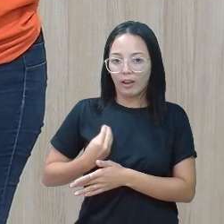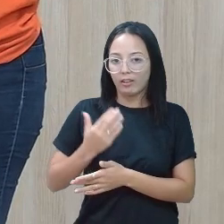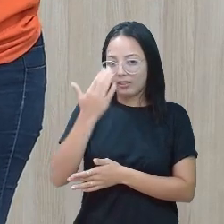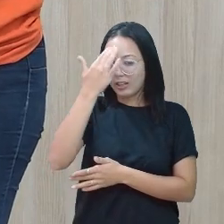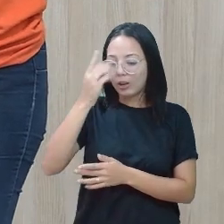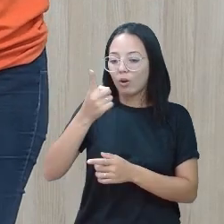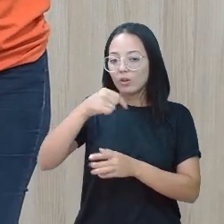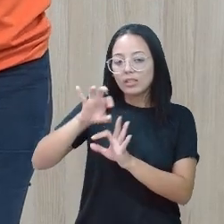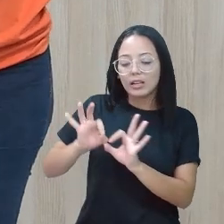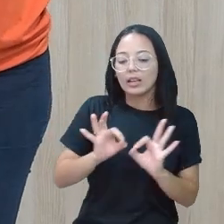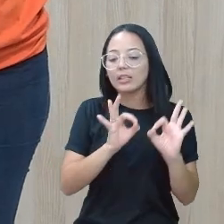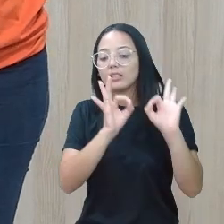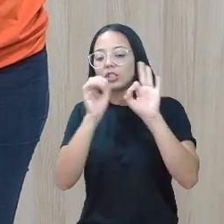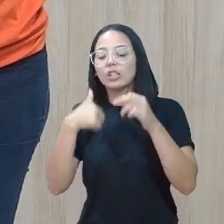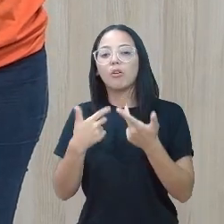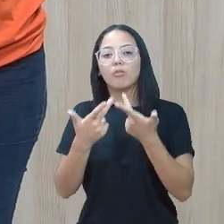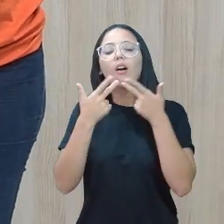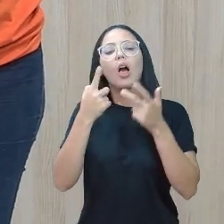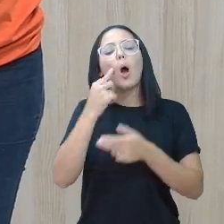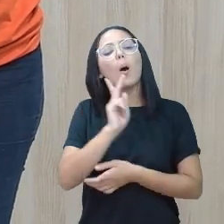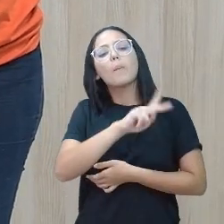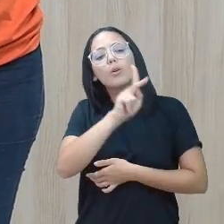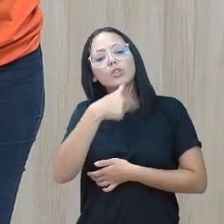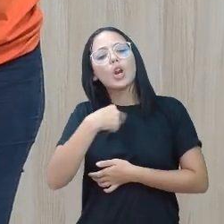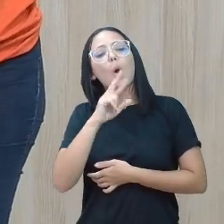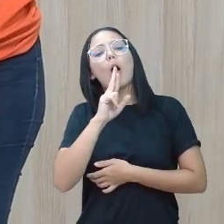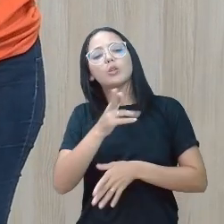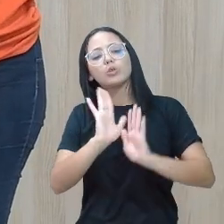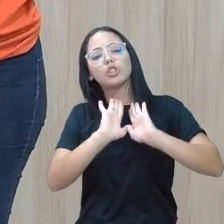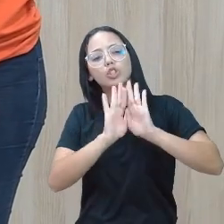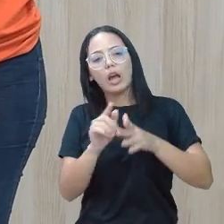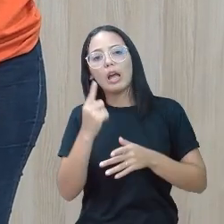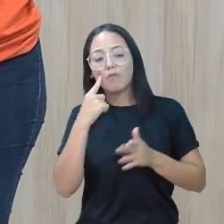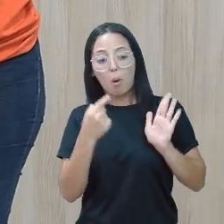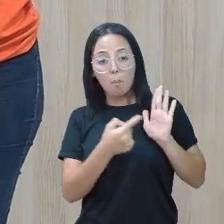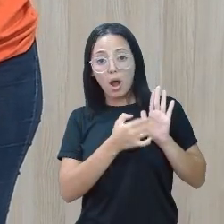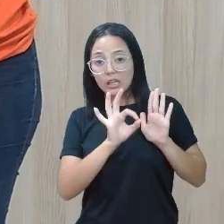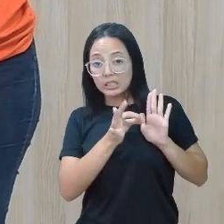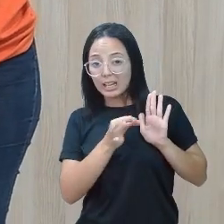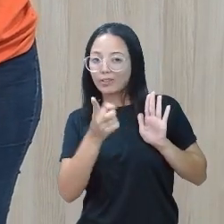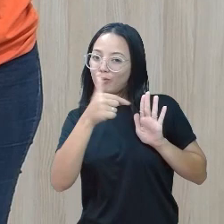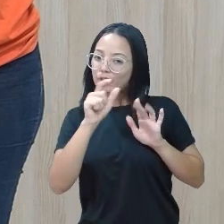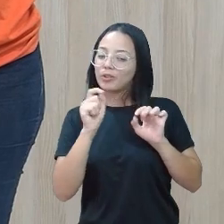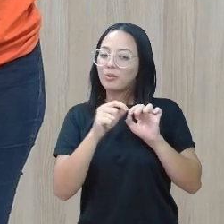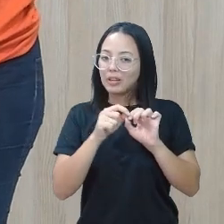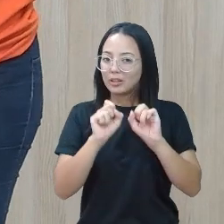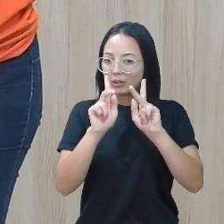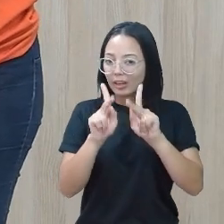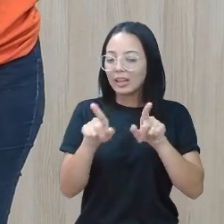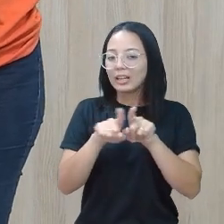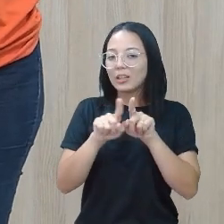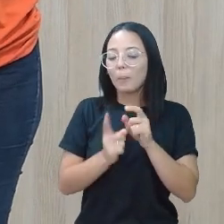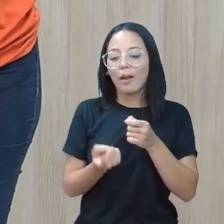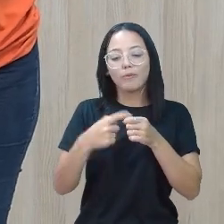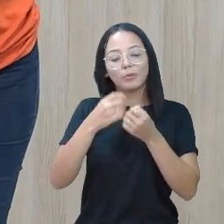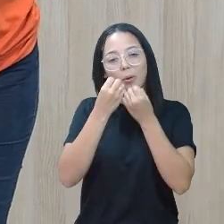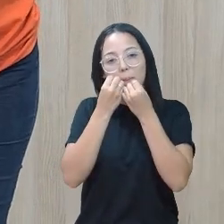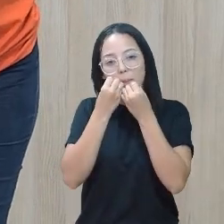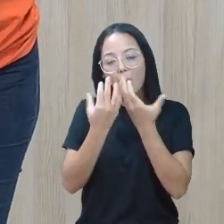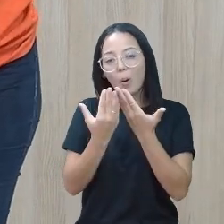vocês assistirem, eu vou dizer, professora Zaidan, eu respondi e veja só se está certo, que vocês estão fazendo isso e esse retorno tem